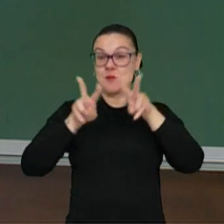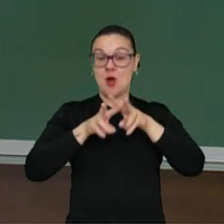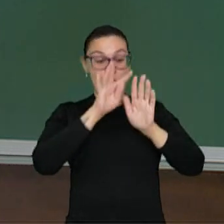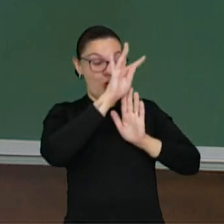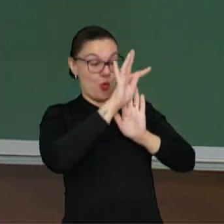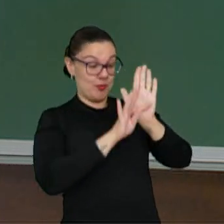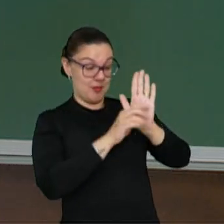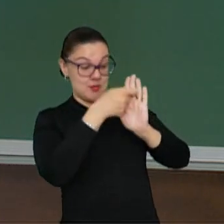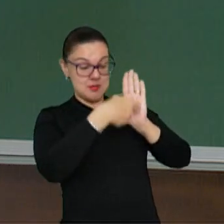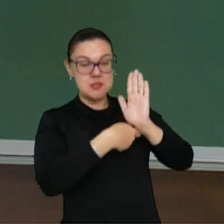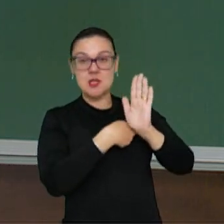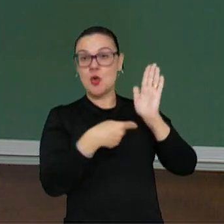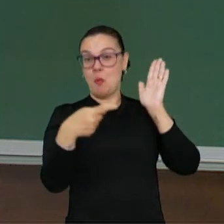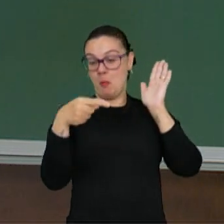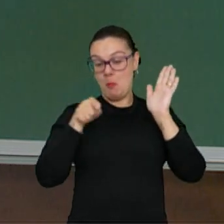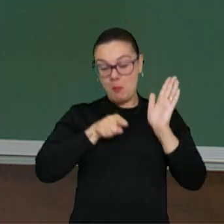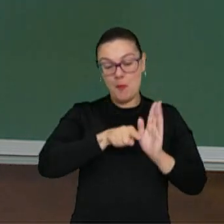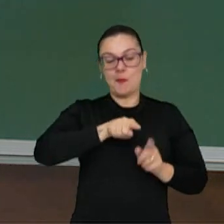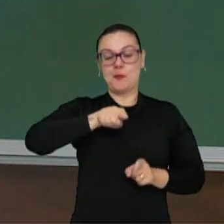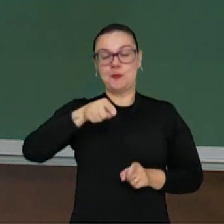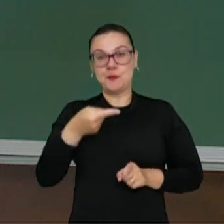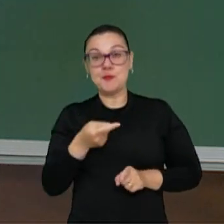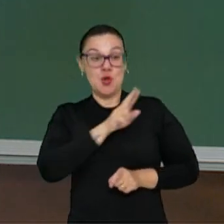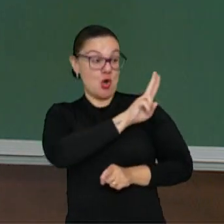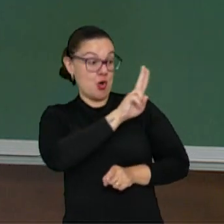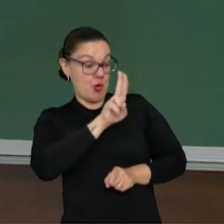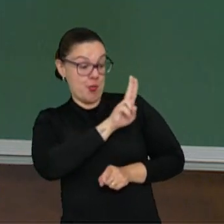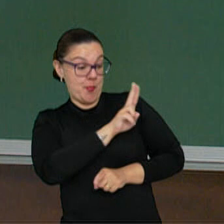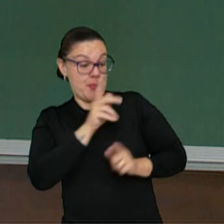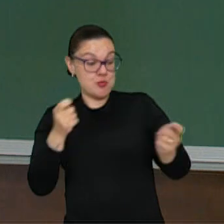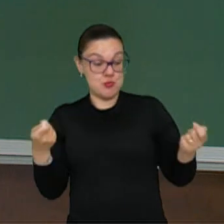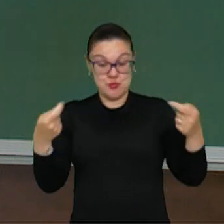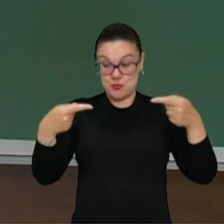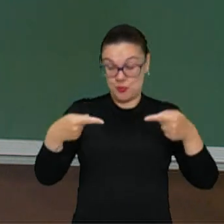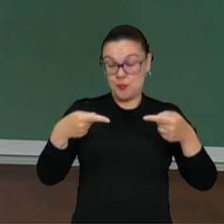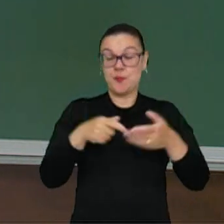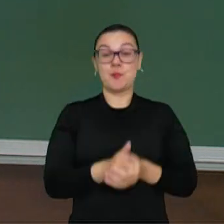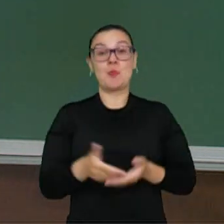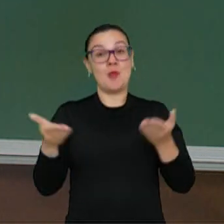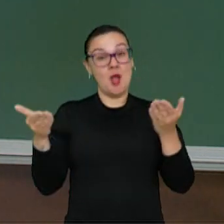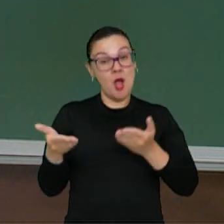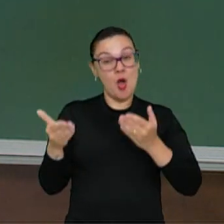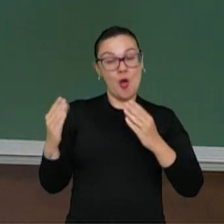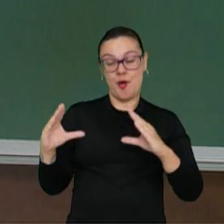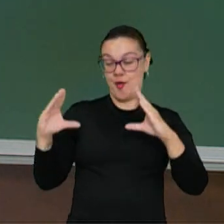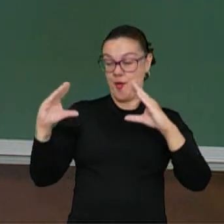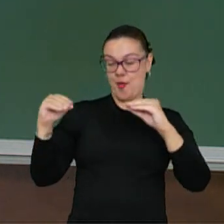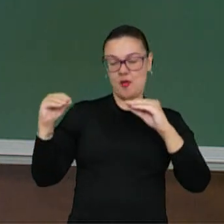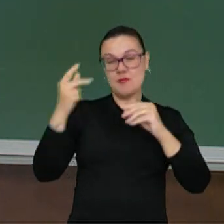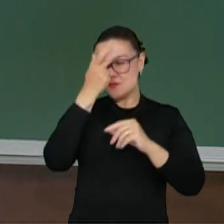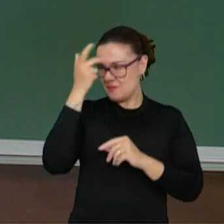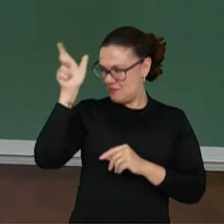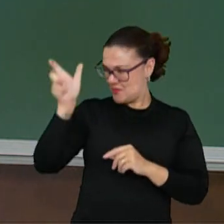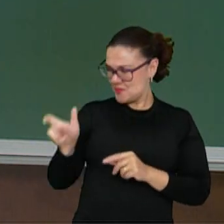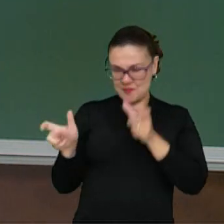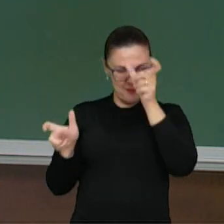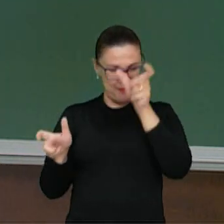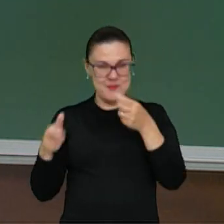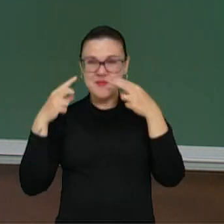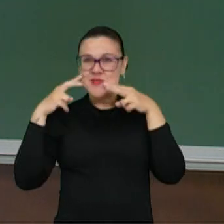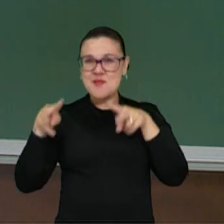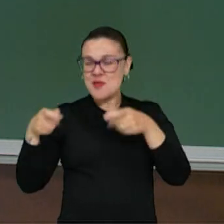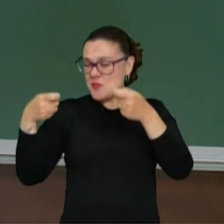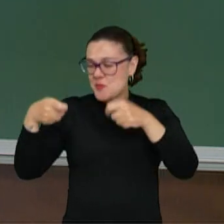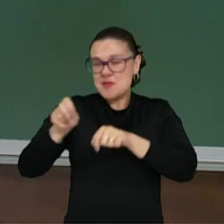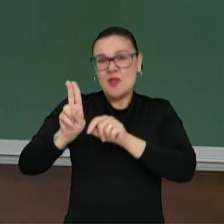pela pontuação, os nomes dos interlocutores. Já na entrevista oral, nós podemos ver quem fala, então não precisa ter o